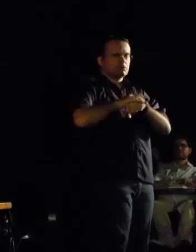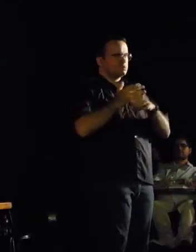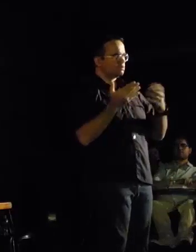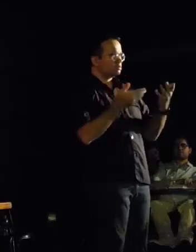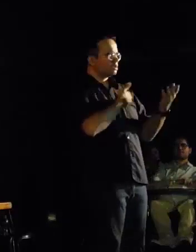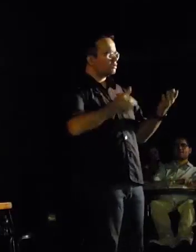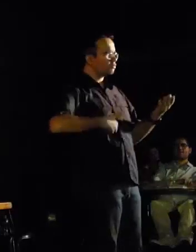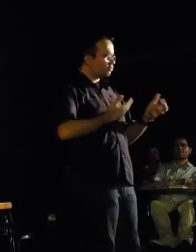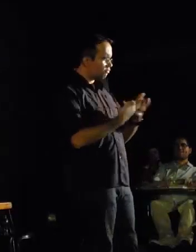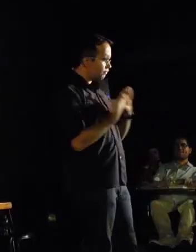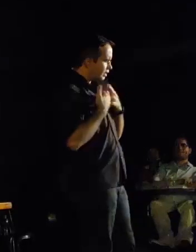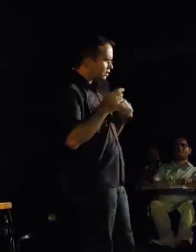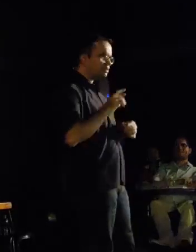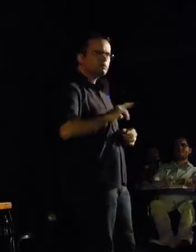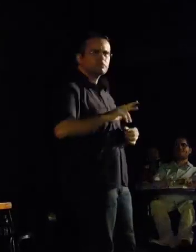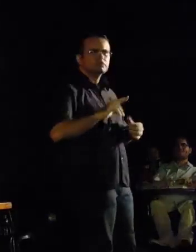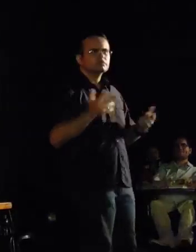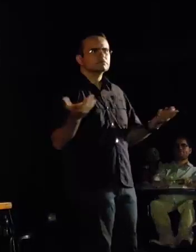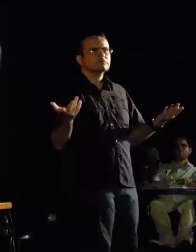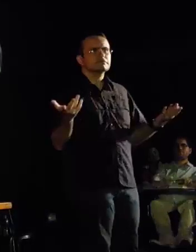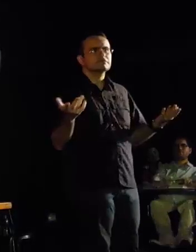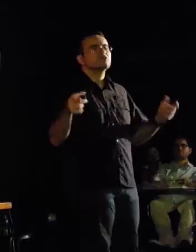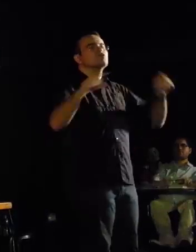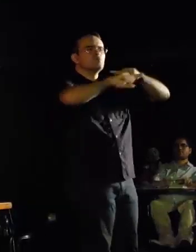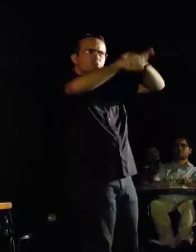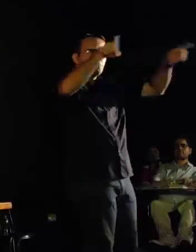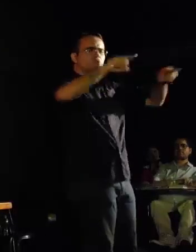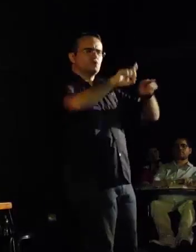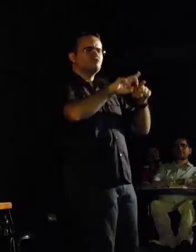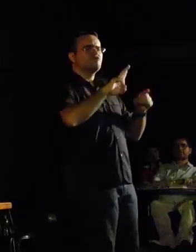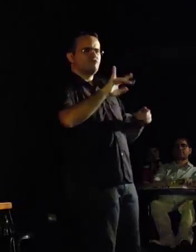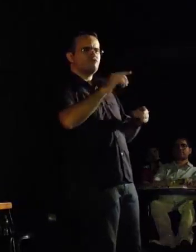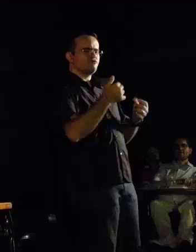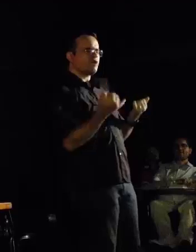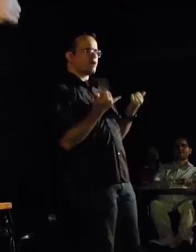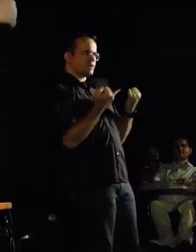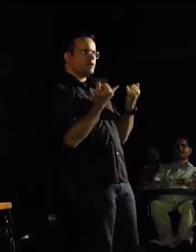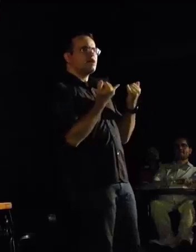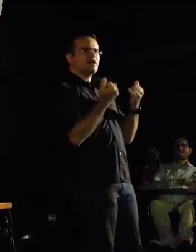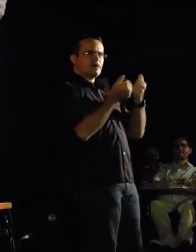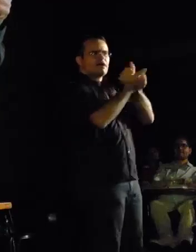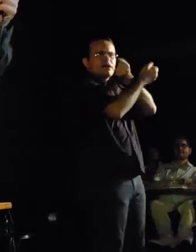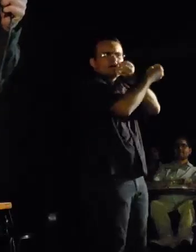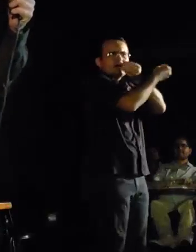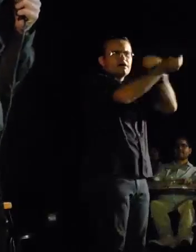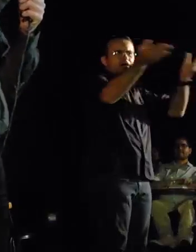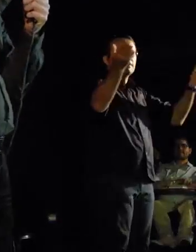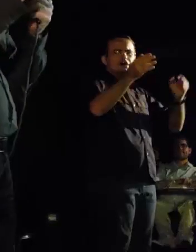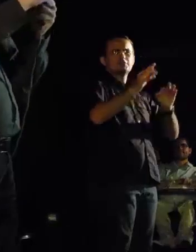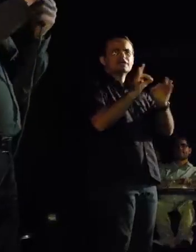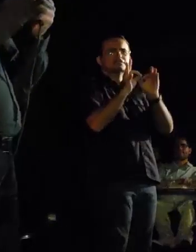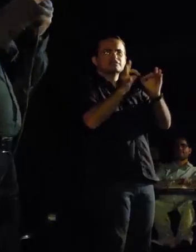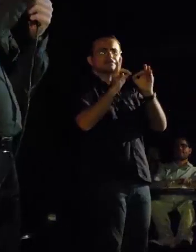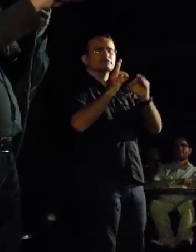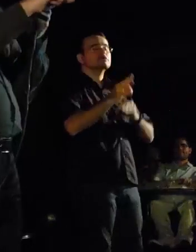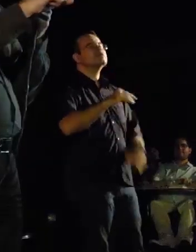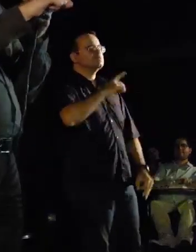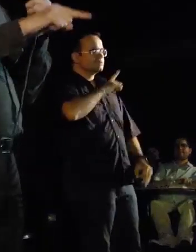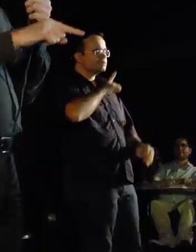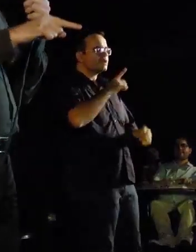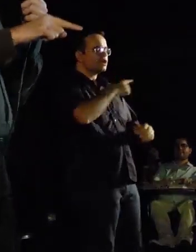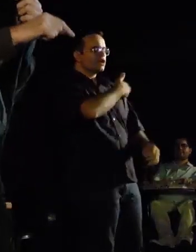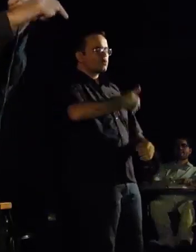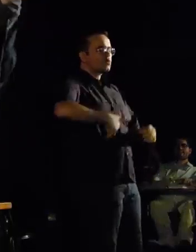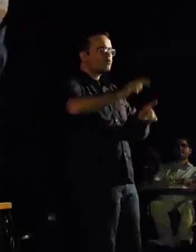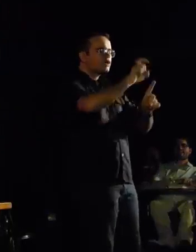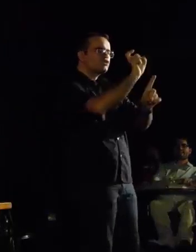certo? Vocês também terão suas armas. Não há nenhum governo fascista que não utilize essa ideia